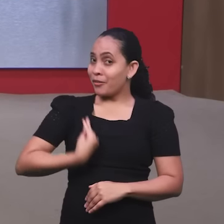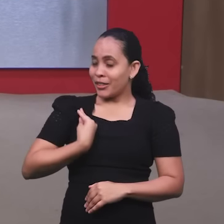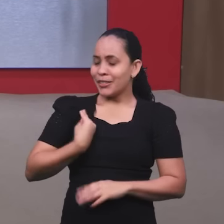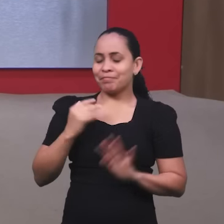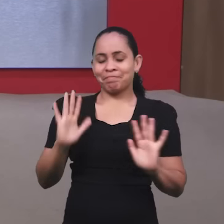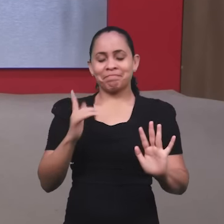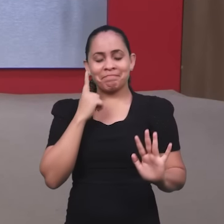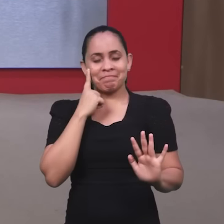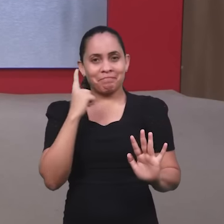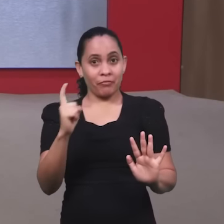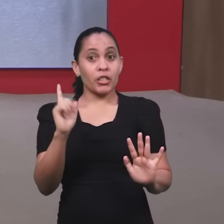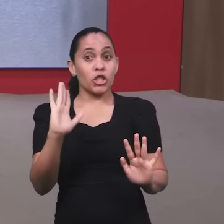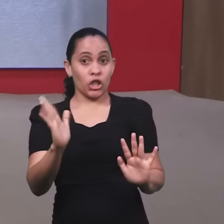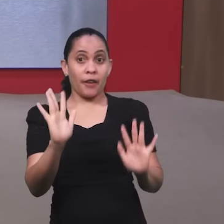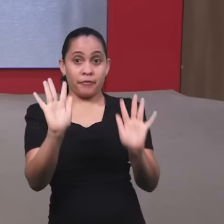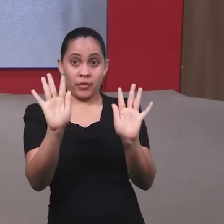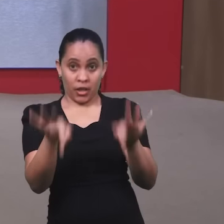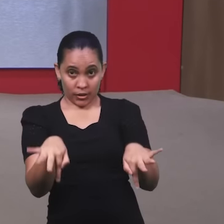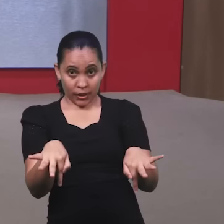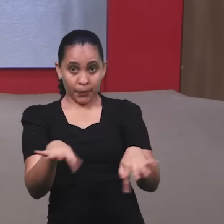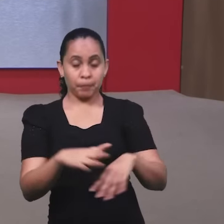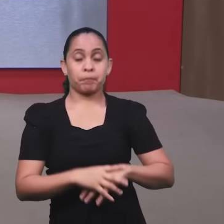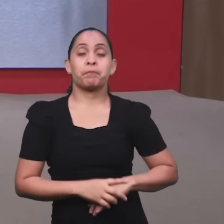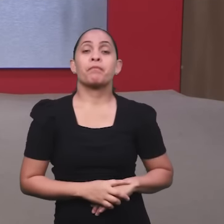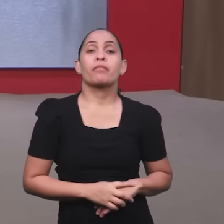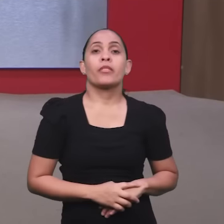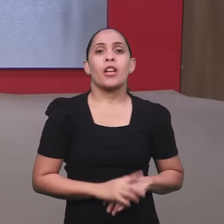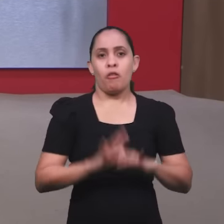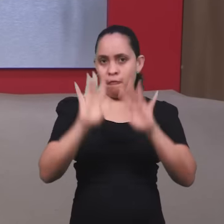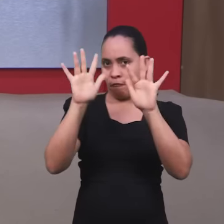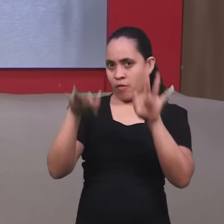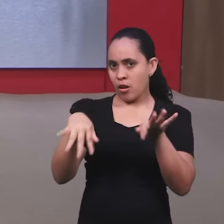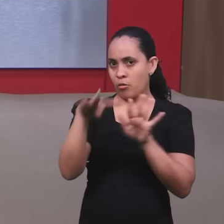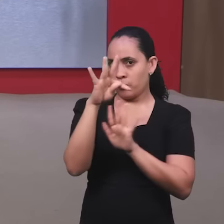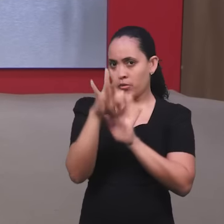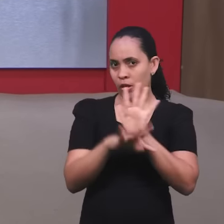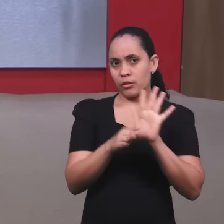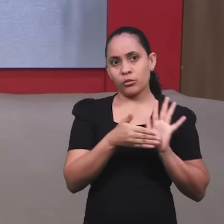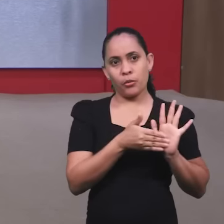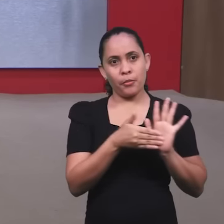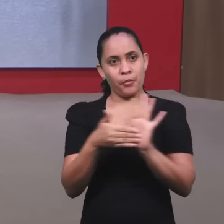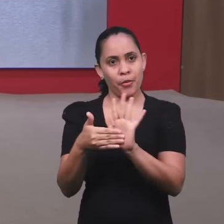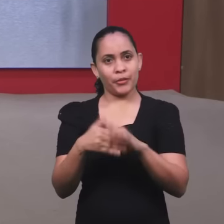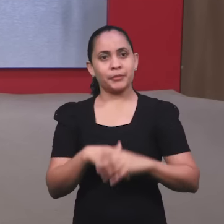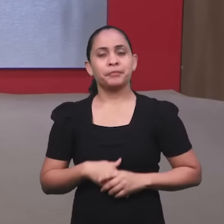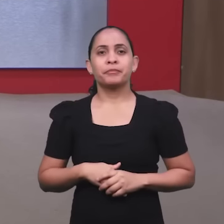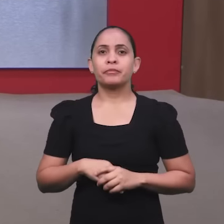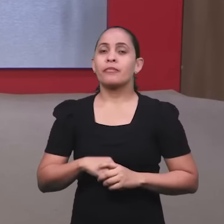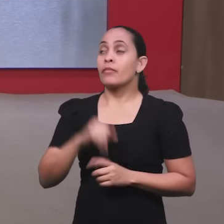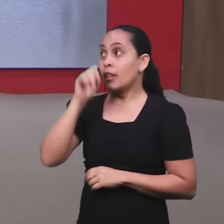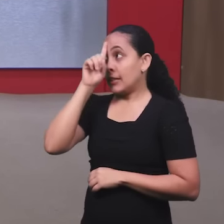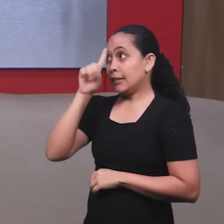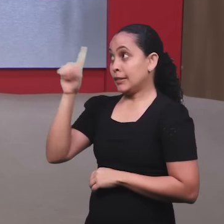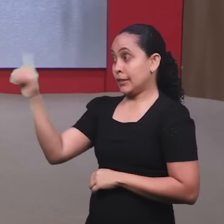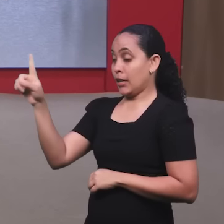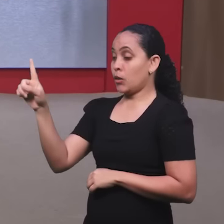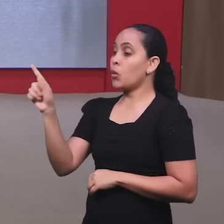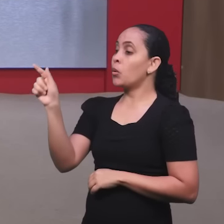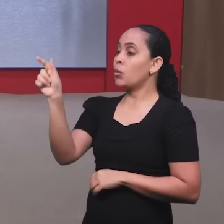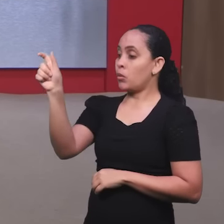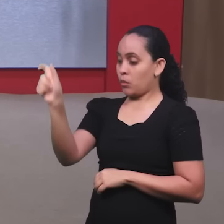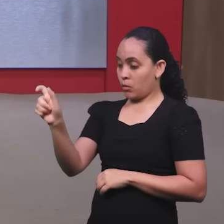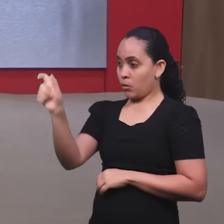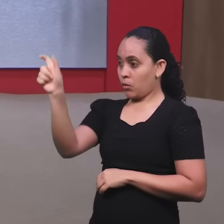já encerrando, que ao final deste texto ele diz assim, a tua vara e o